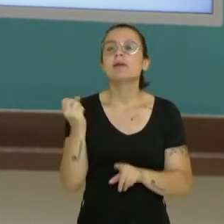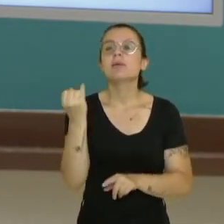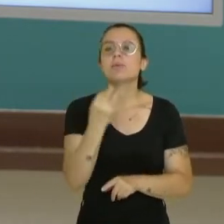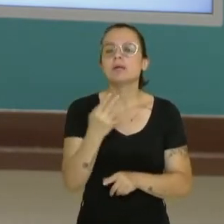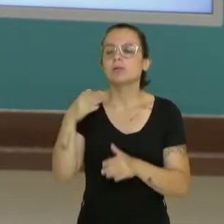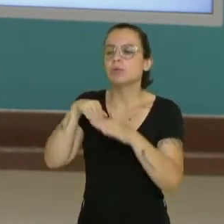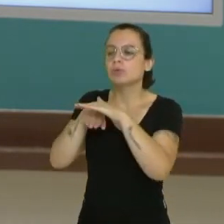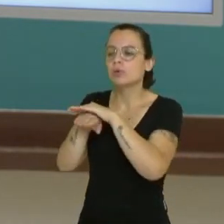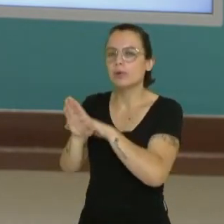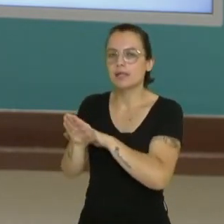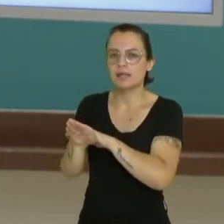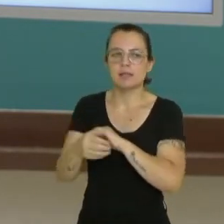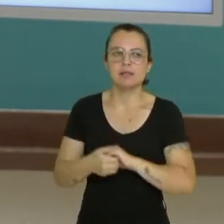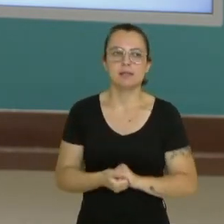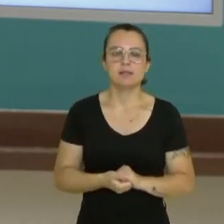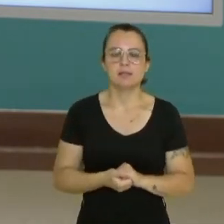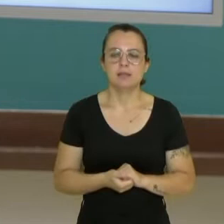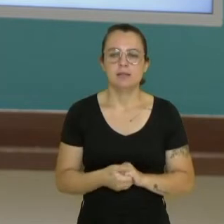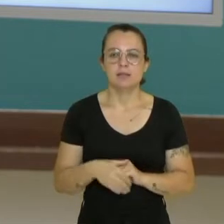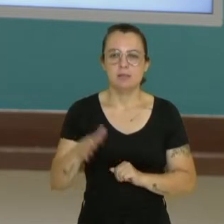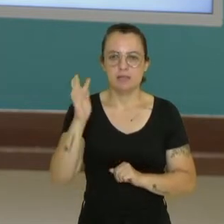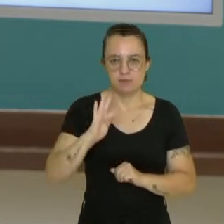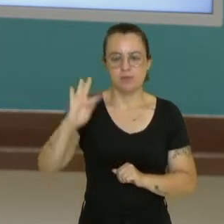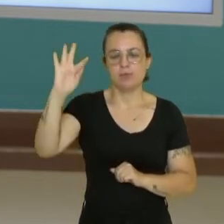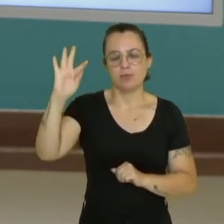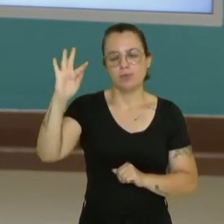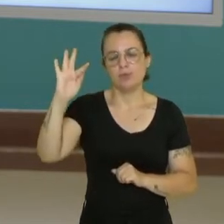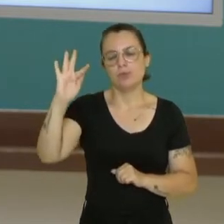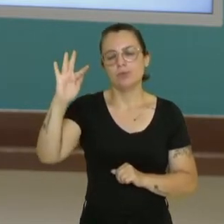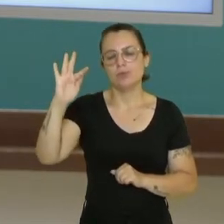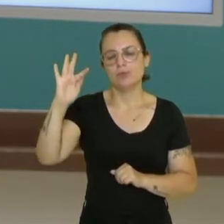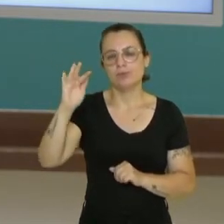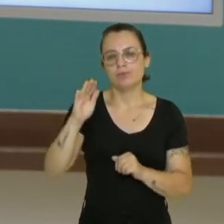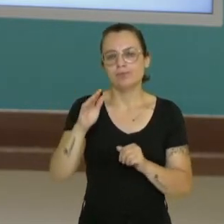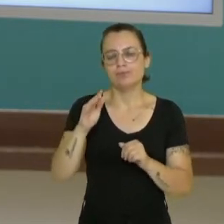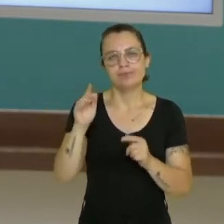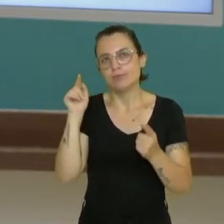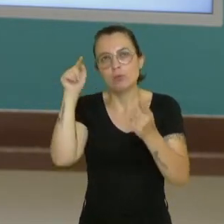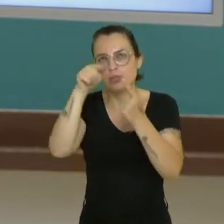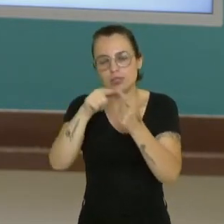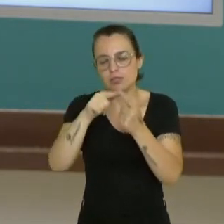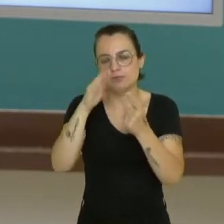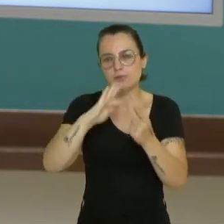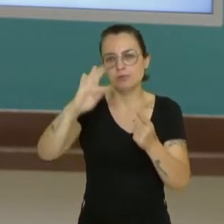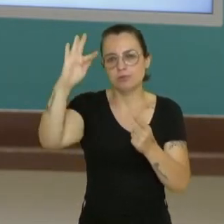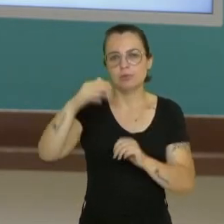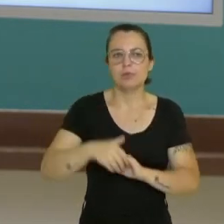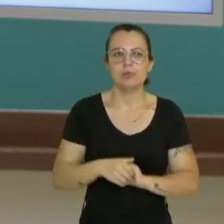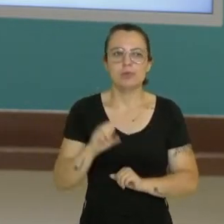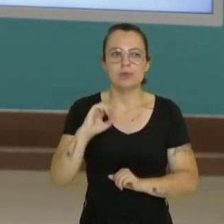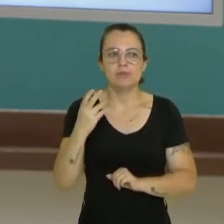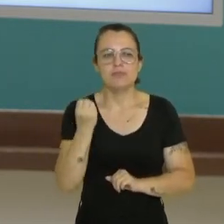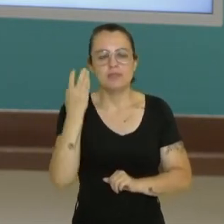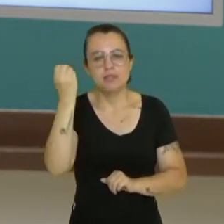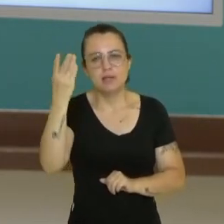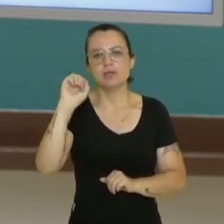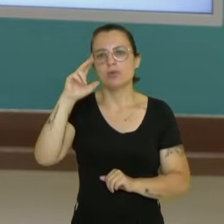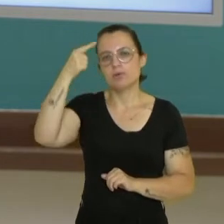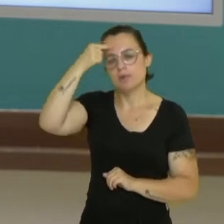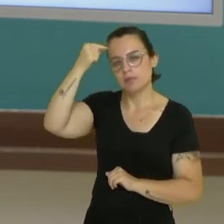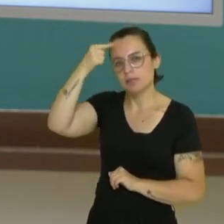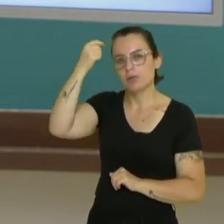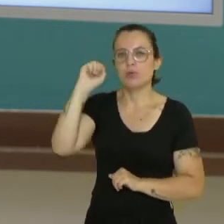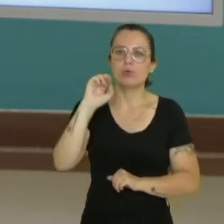deve guardar para futuras compras que ela quer fazer de consumo, ou fazer uma faculdade,